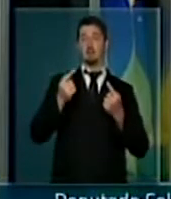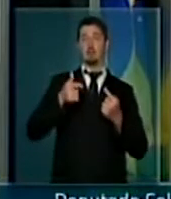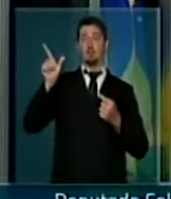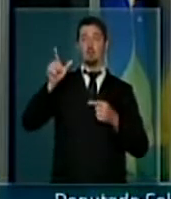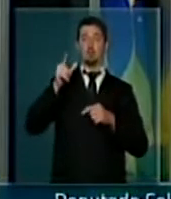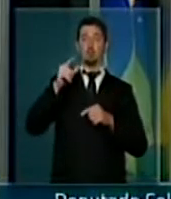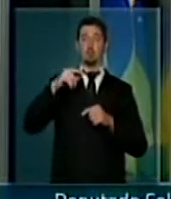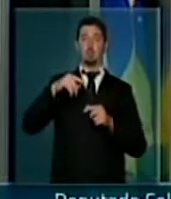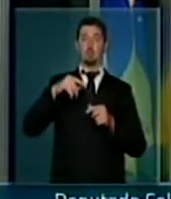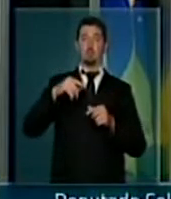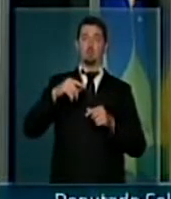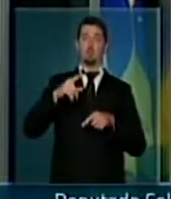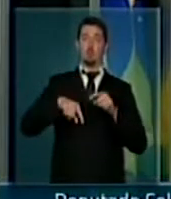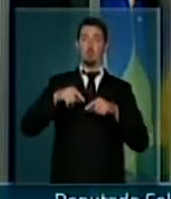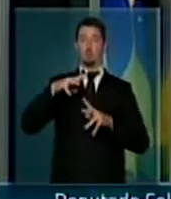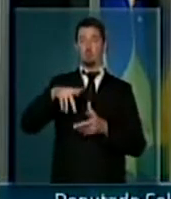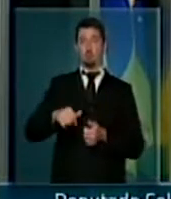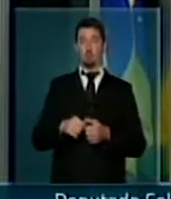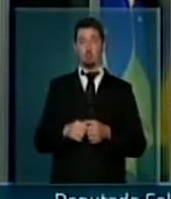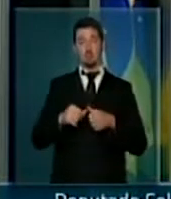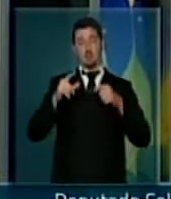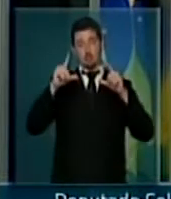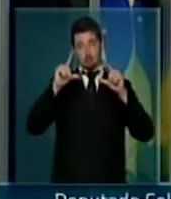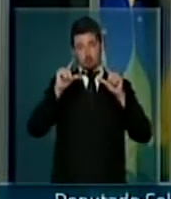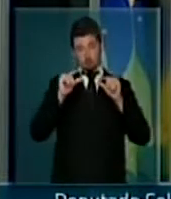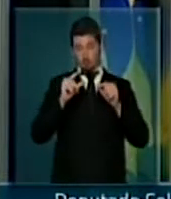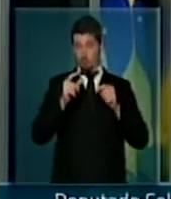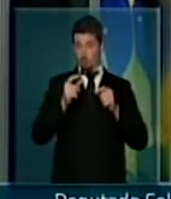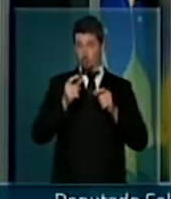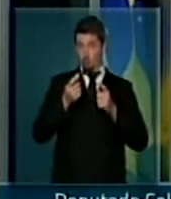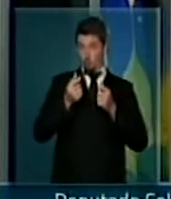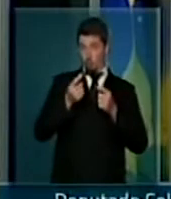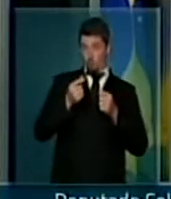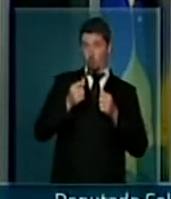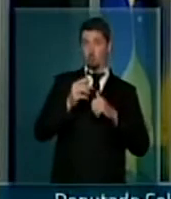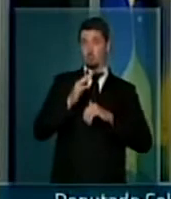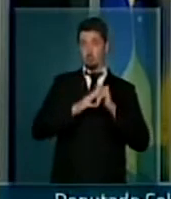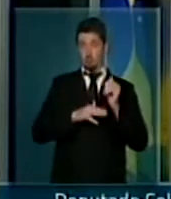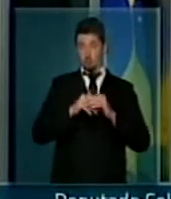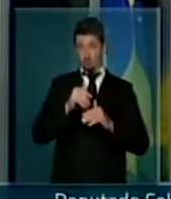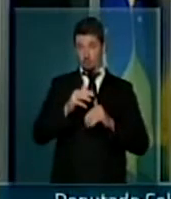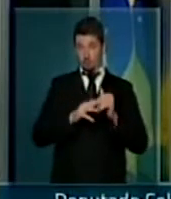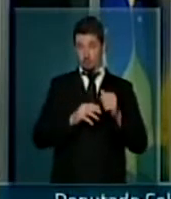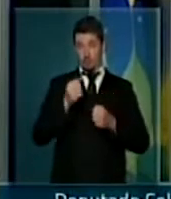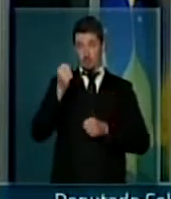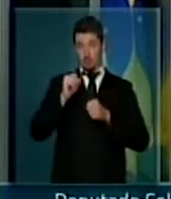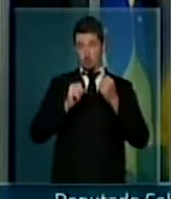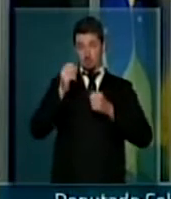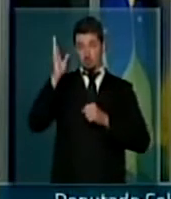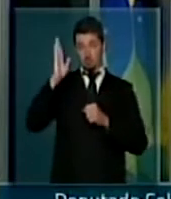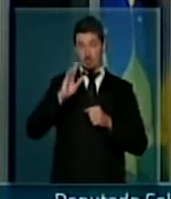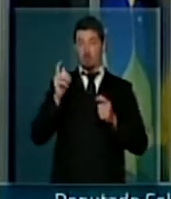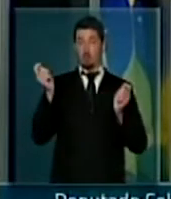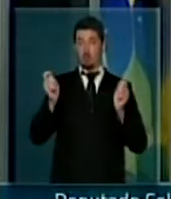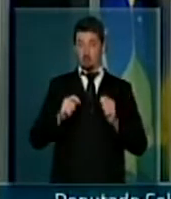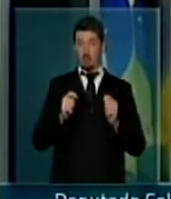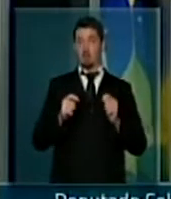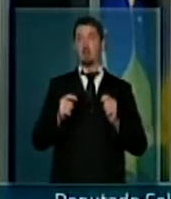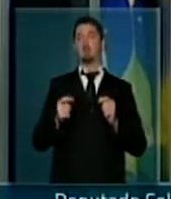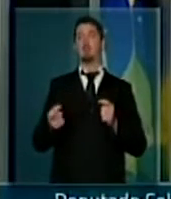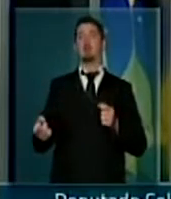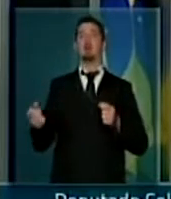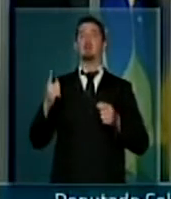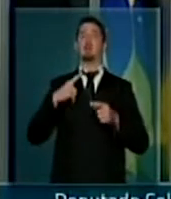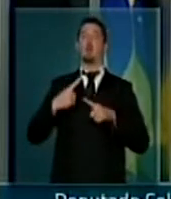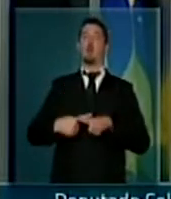mercado internacional. Com uma redução nos custos de mão de obra, a indústria brasileira poderia voltar